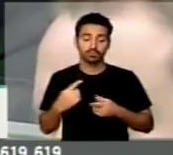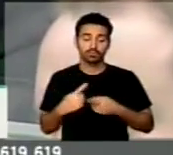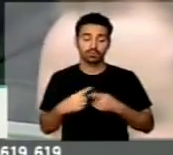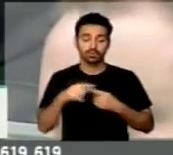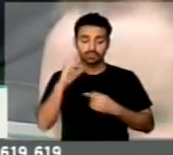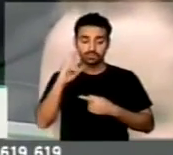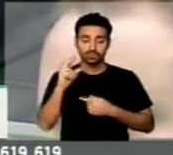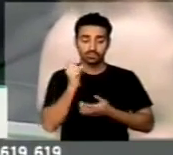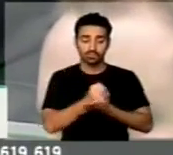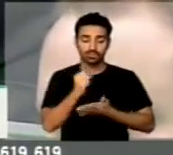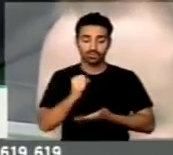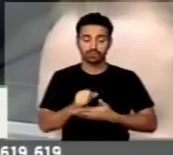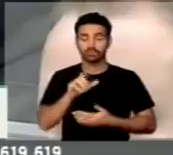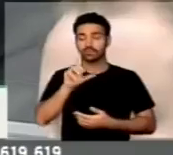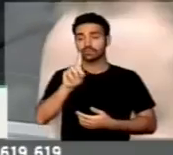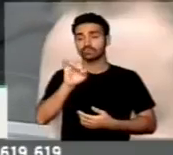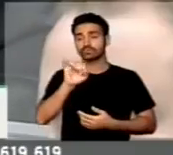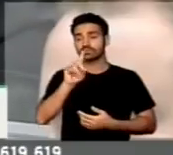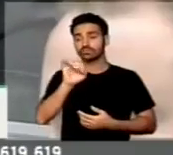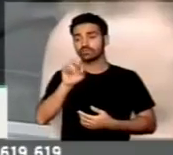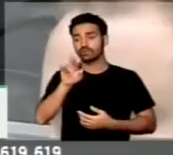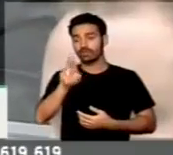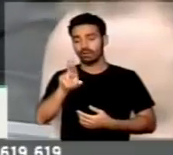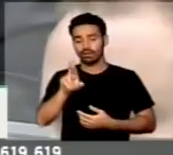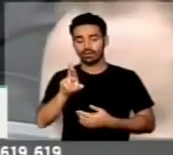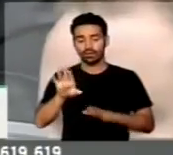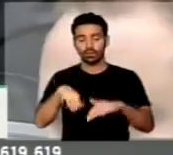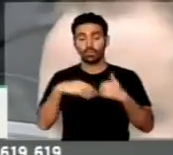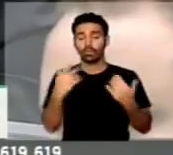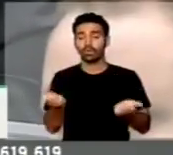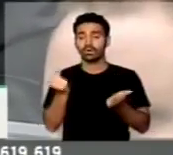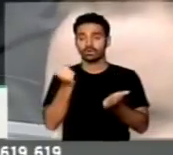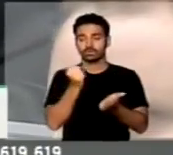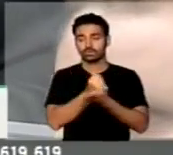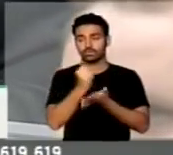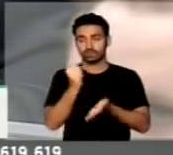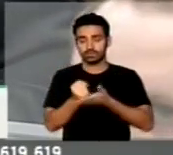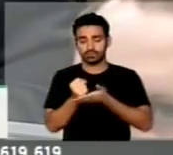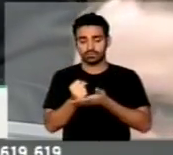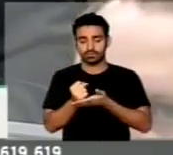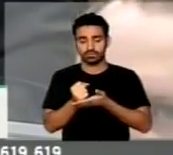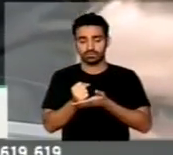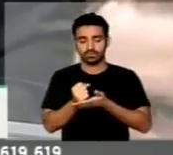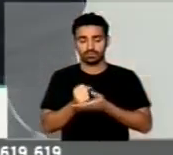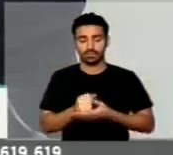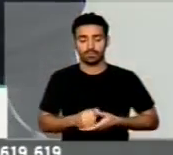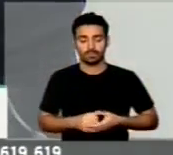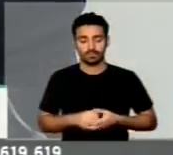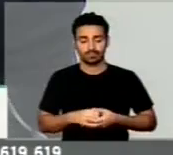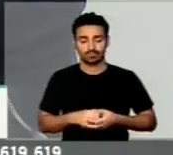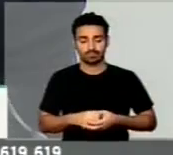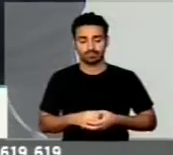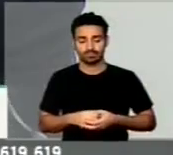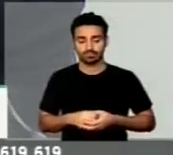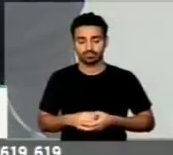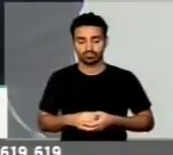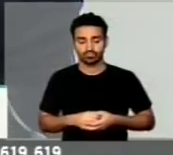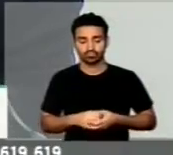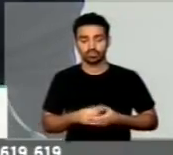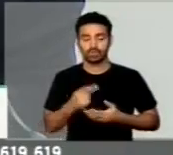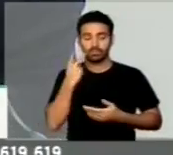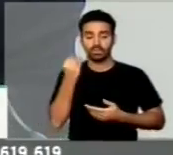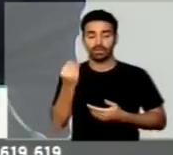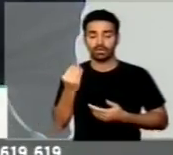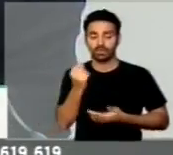o doutor Didier? Quando que o senhor contratou? Qual é a data da contratação, se o senhor puder revelar, evidente? E qual é a razão da